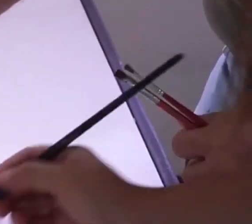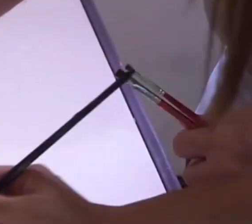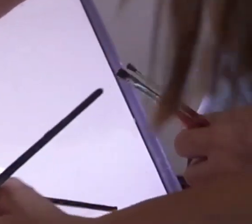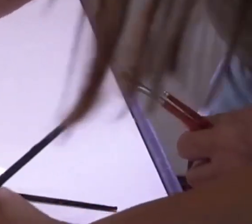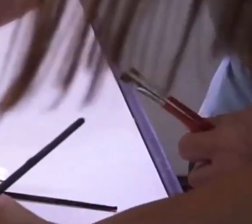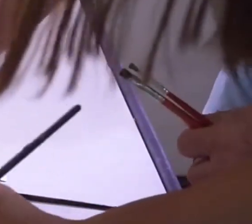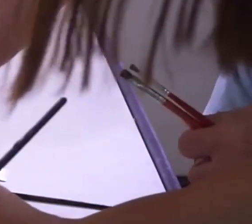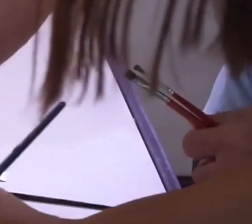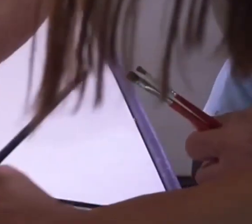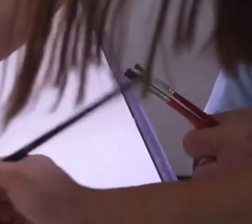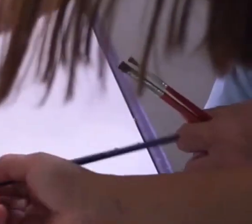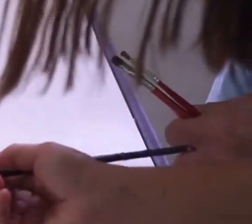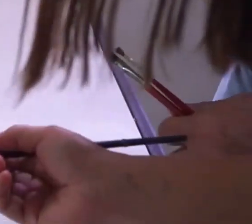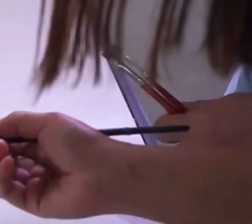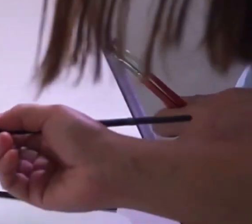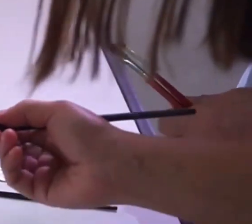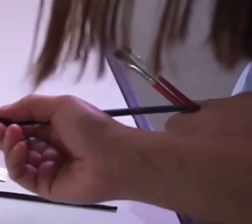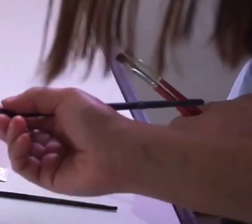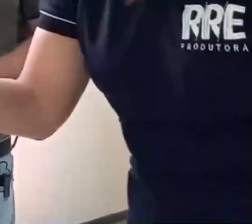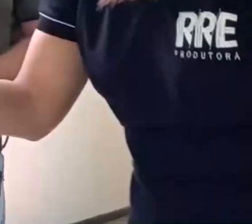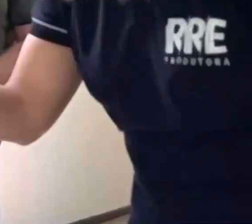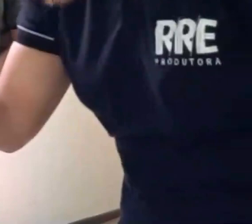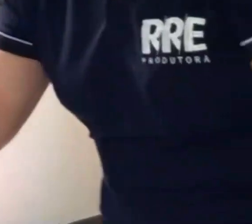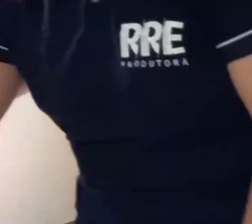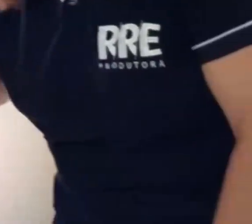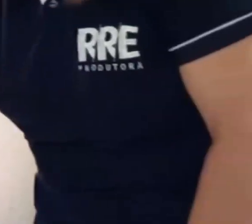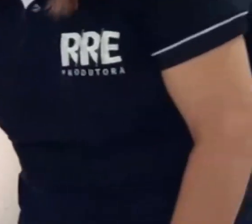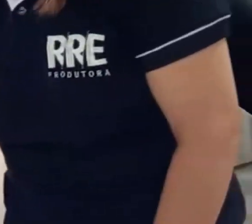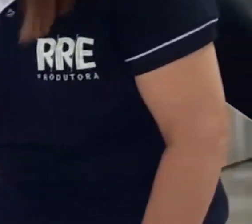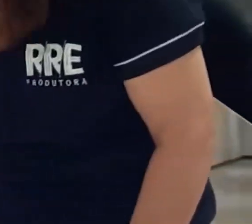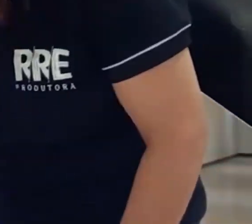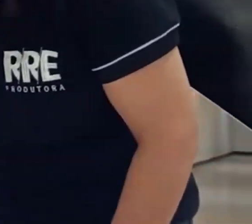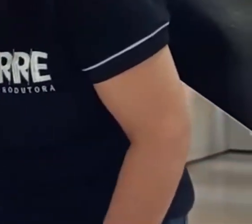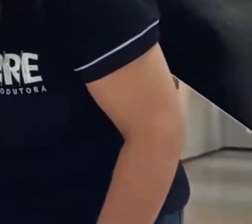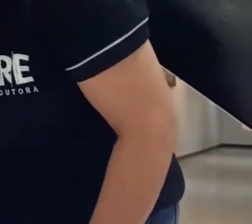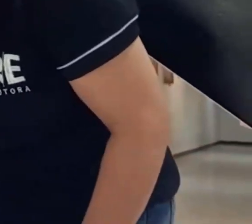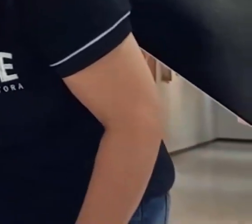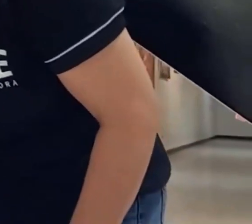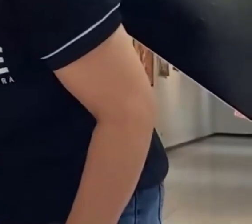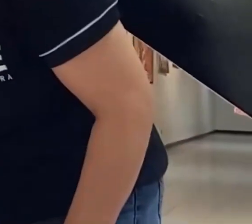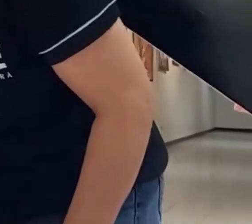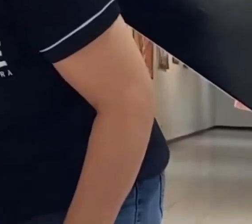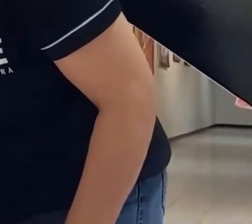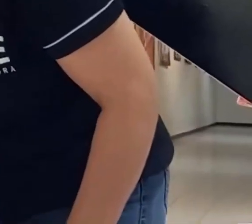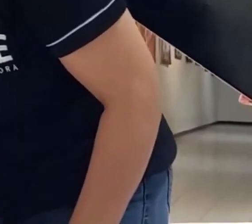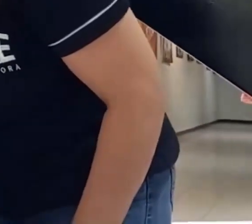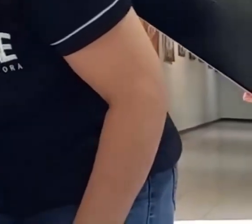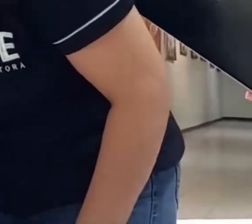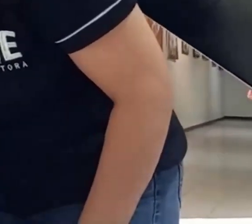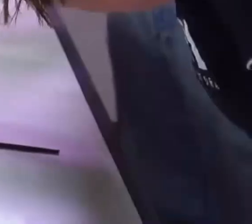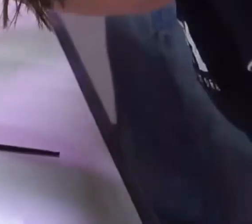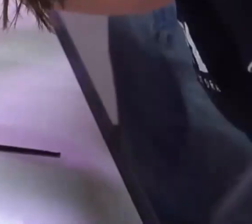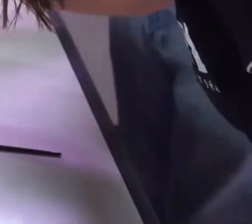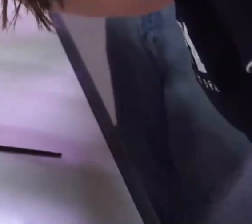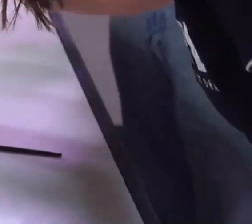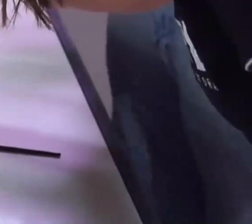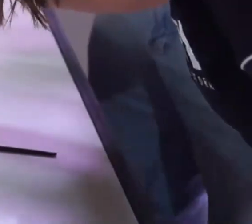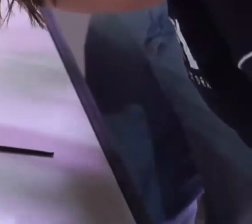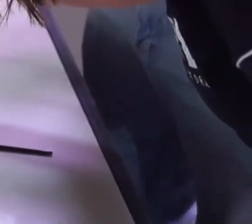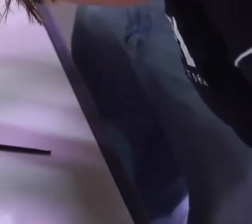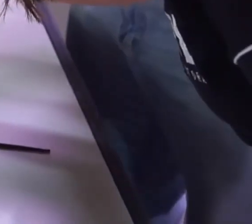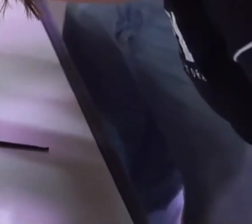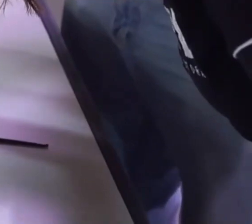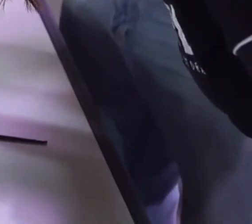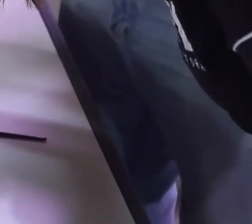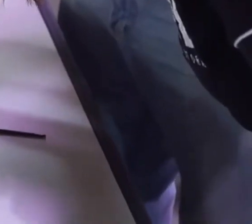ou, né, de cima para baixo. Muito arriscado, né? Não, mas fique à vontade, não existe... De baixo para cima. Isso,